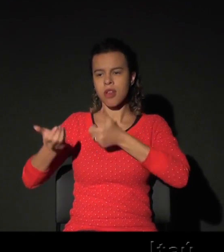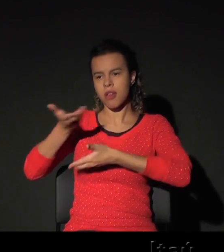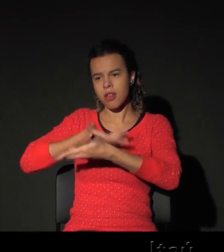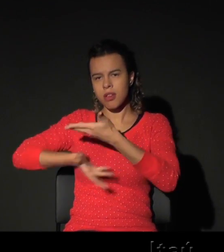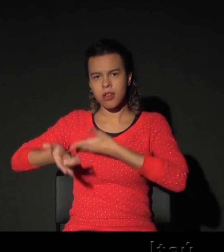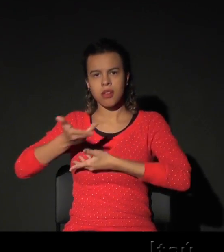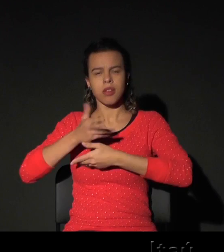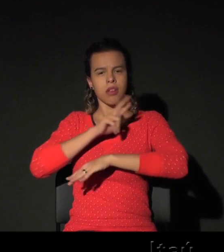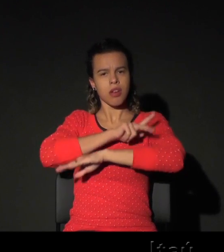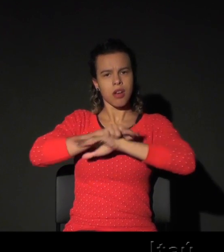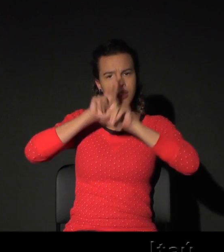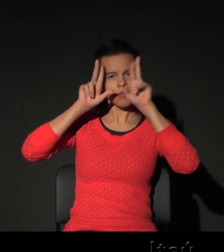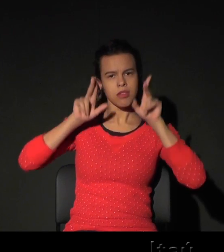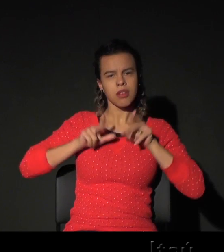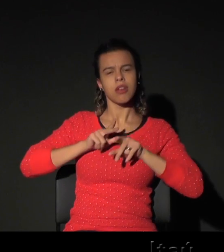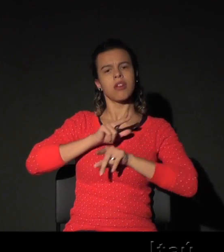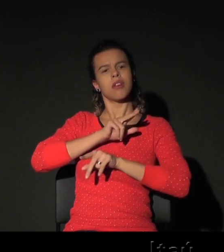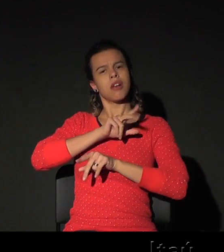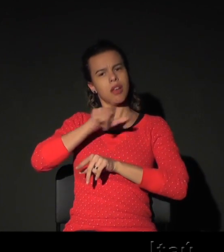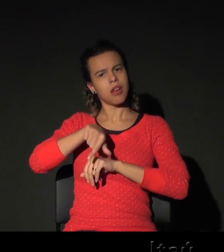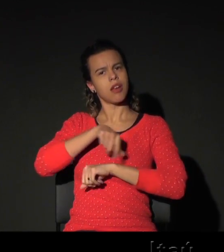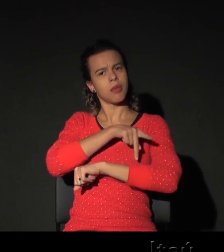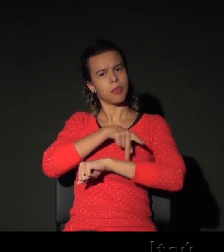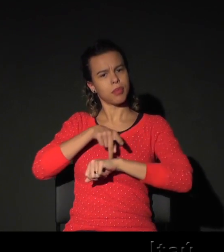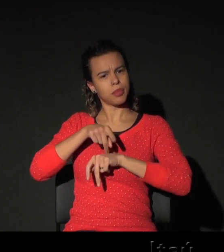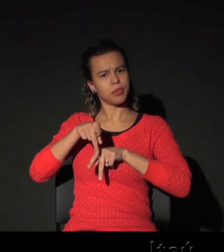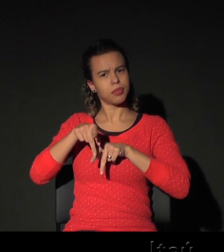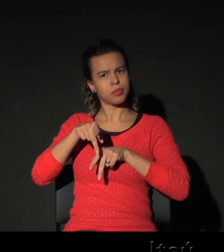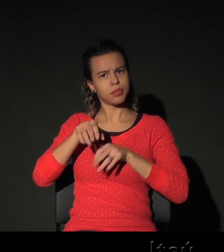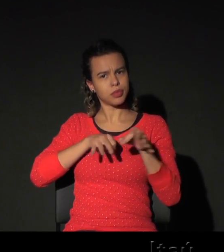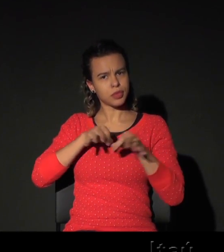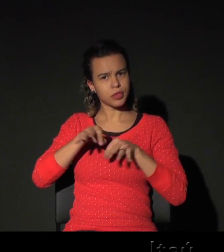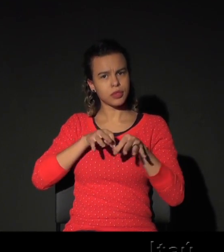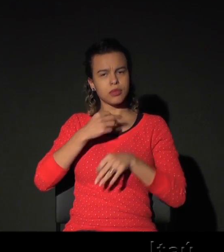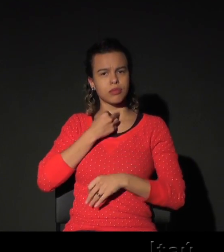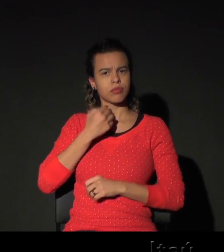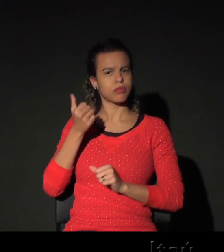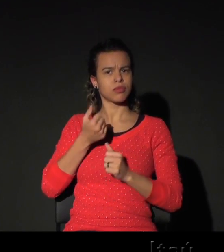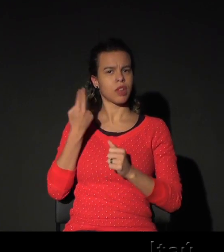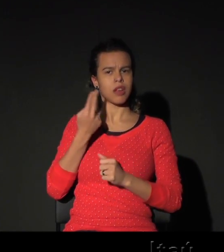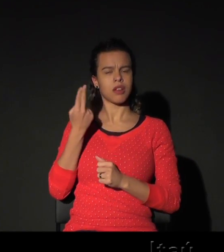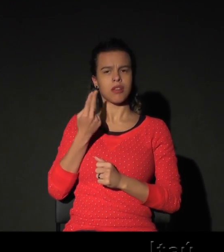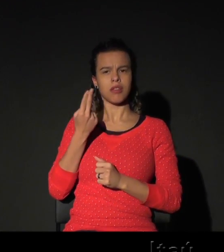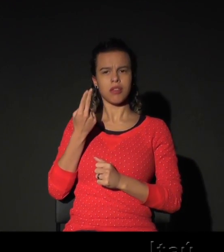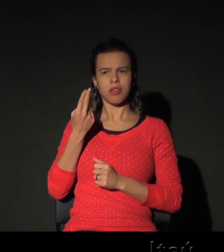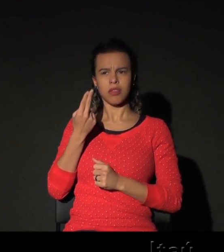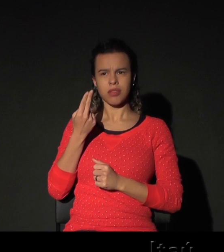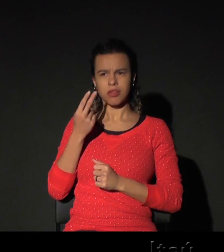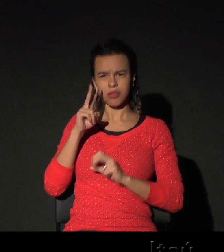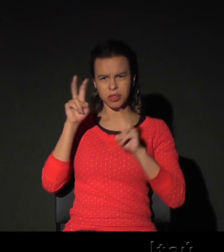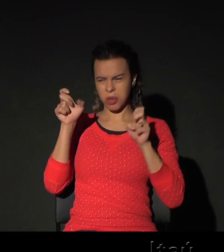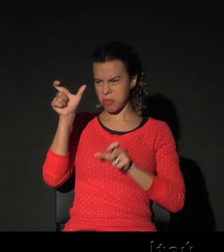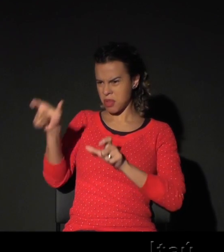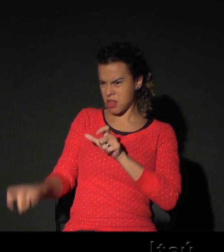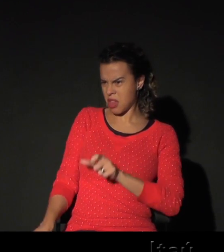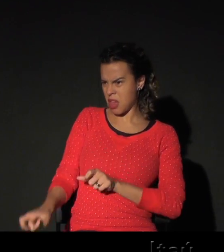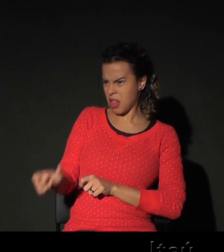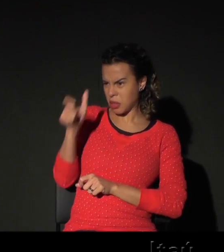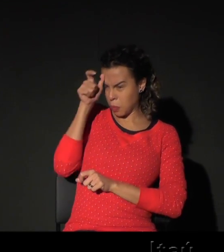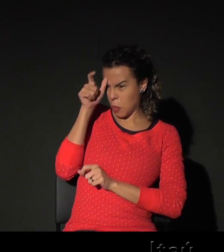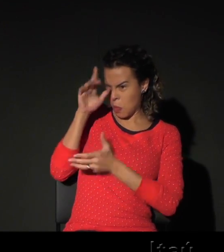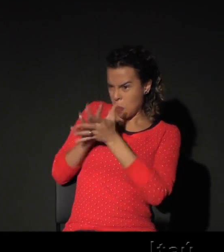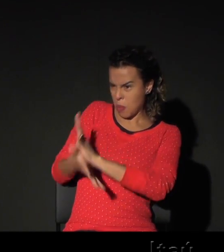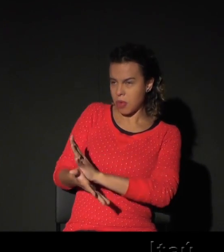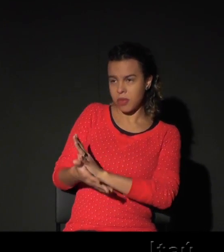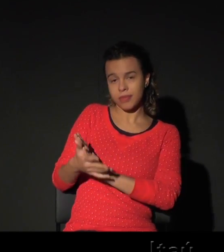discussões interraciais são projetos pedagógicos que não podem passar pelos discursos né da demonização do outro senão a gente vai